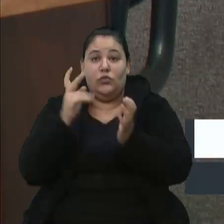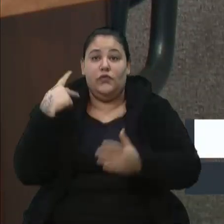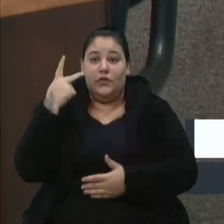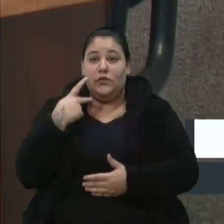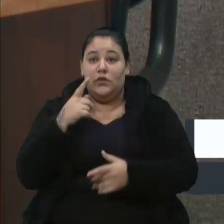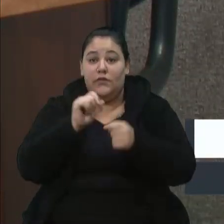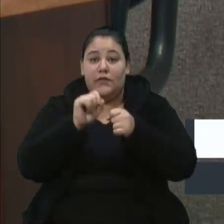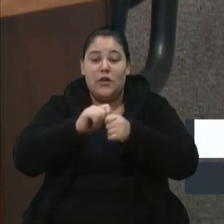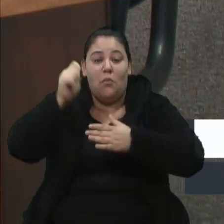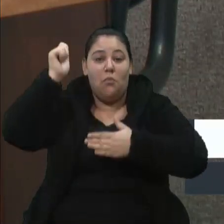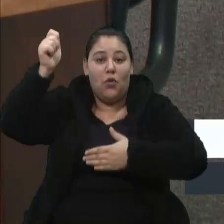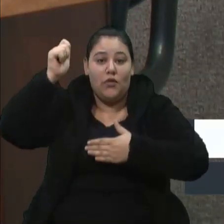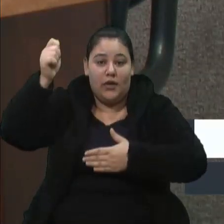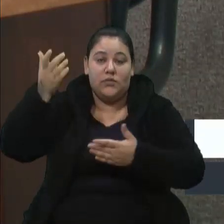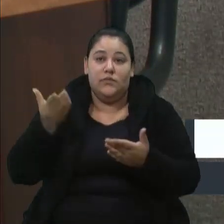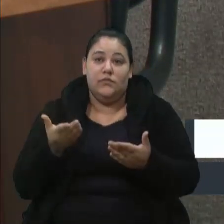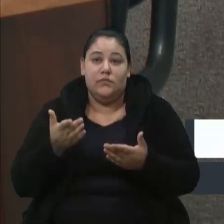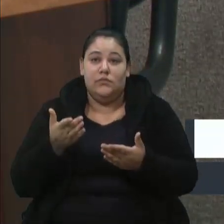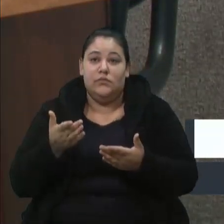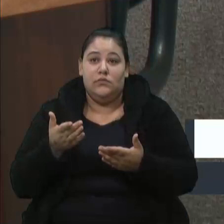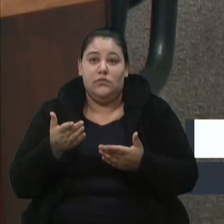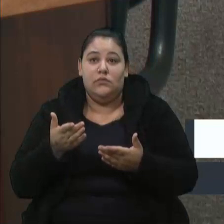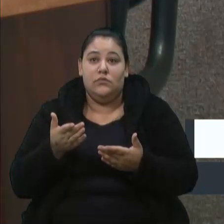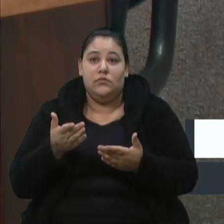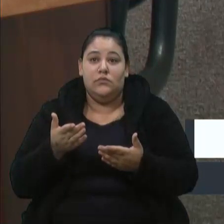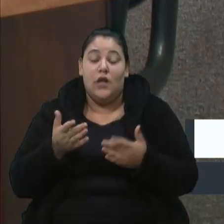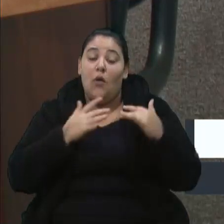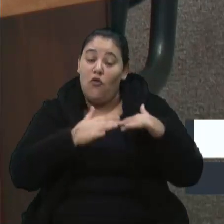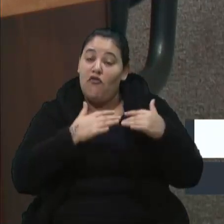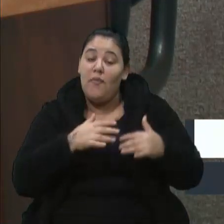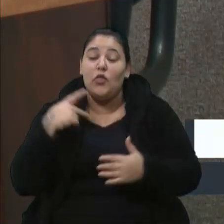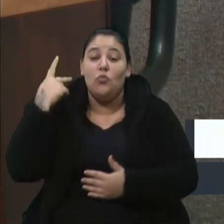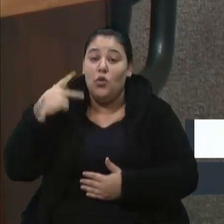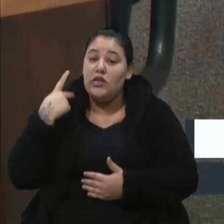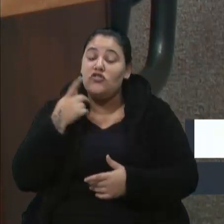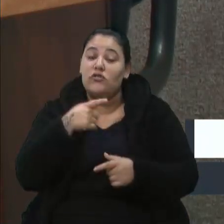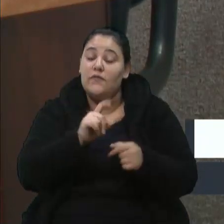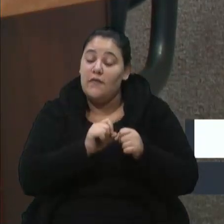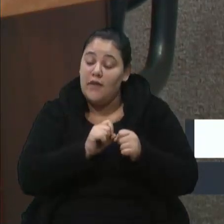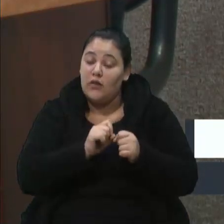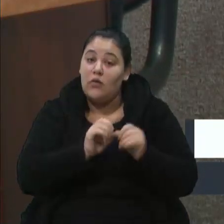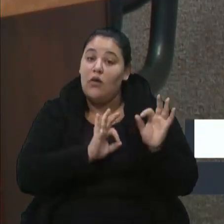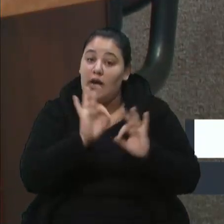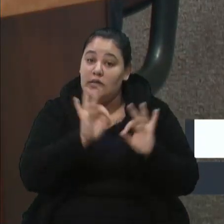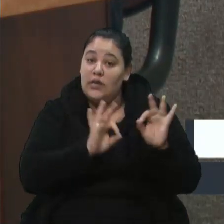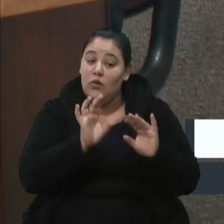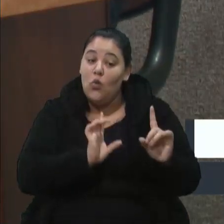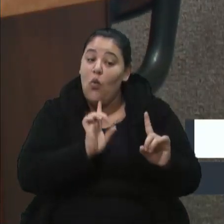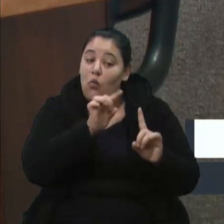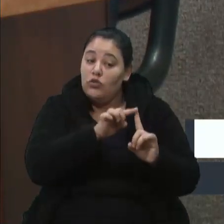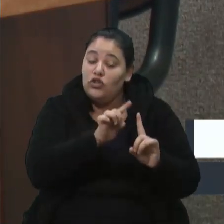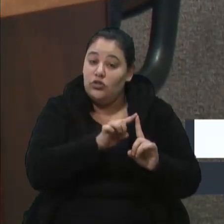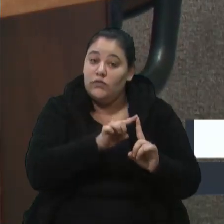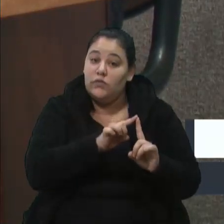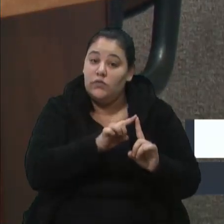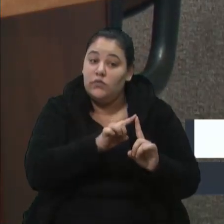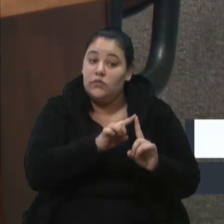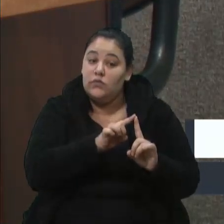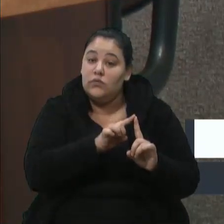dizer que é o movimento dos advogados. E não é. Daí é um movimento político que foi feito, foi organizado, com o intuito